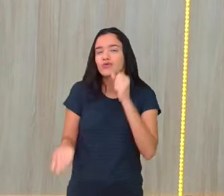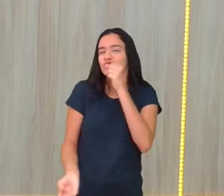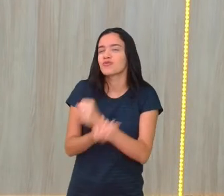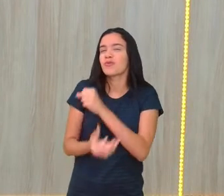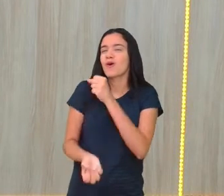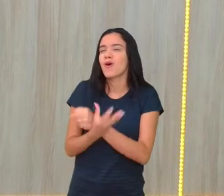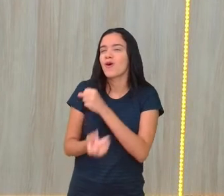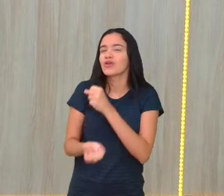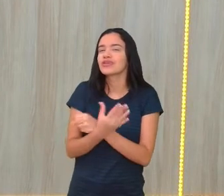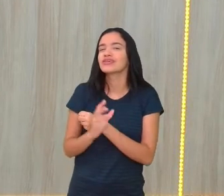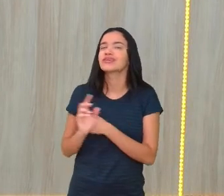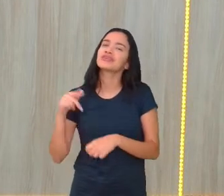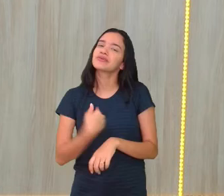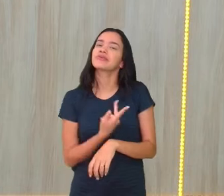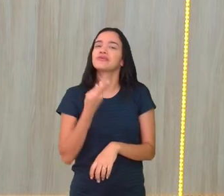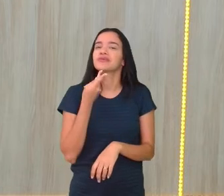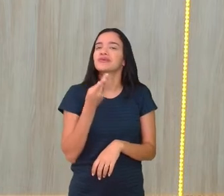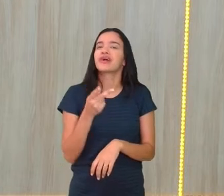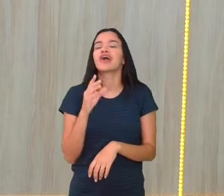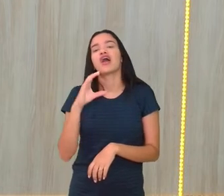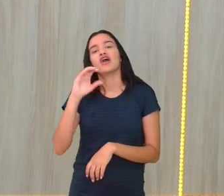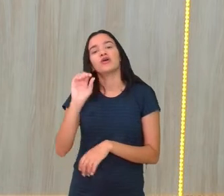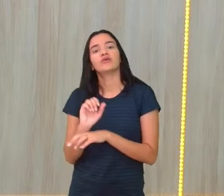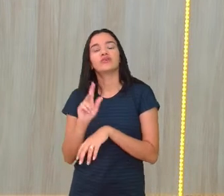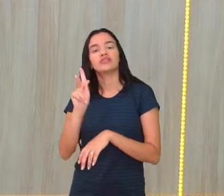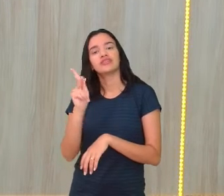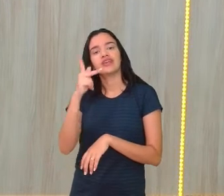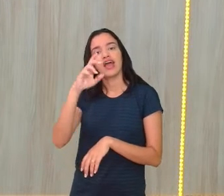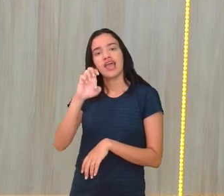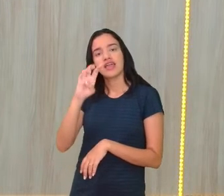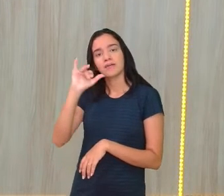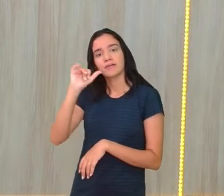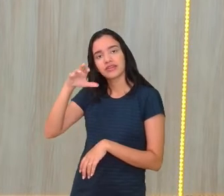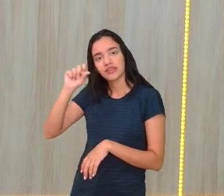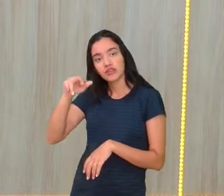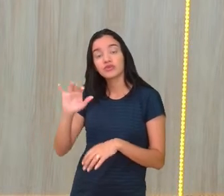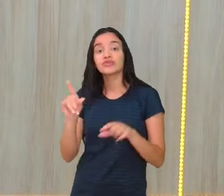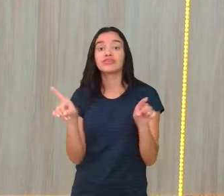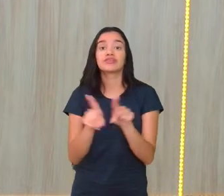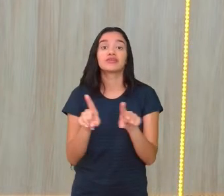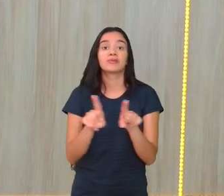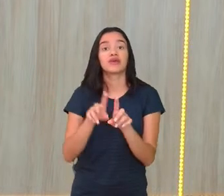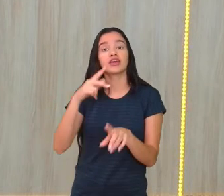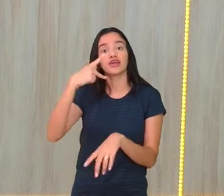spoilerzinho, vamos falar sobre os hebreus e sobre os